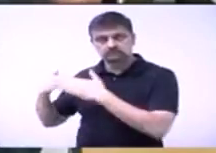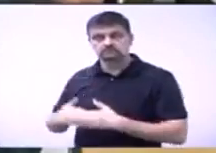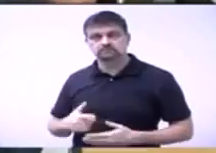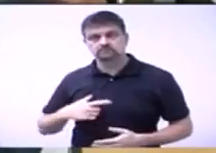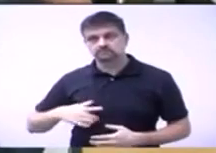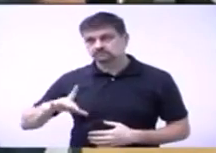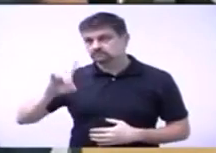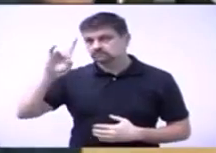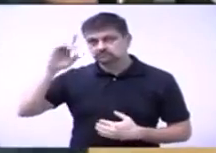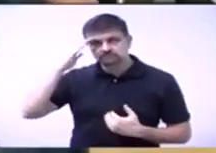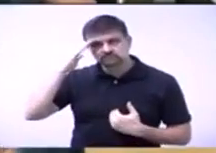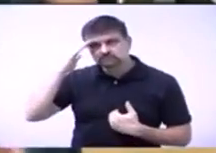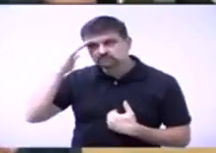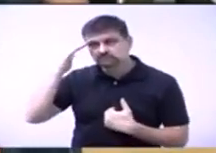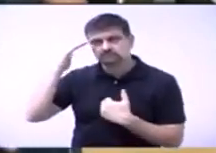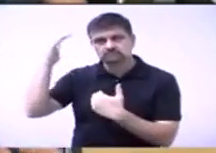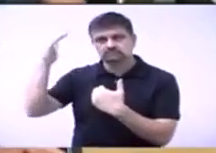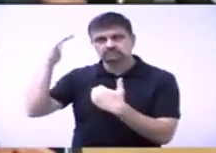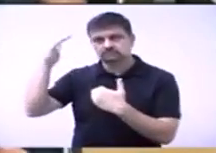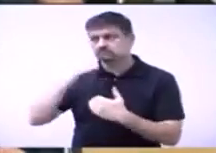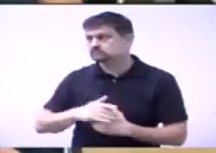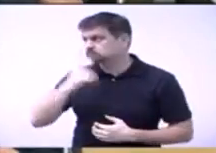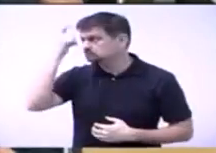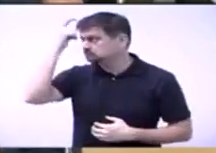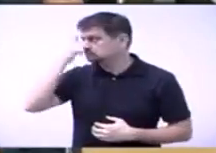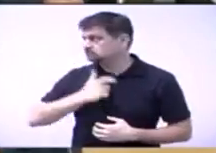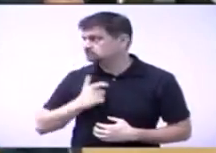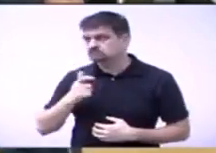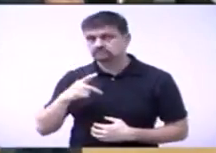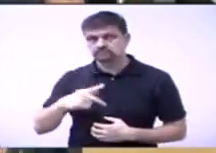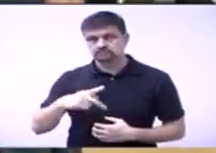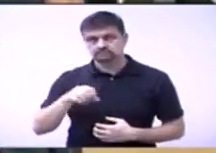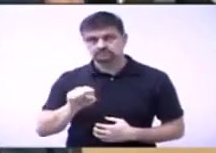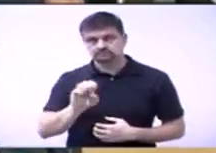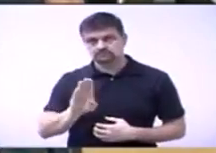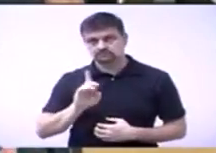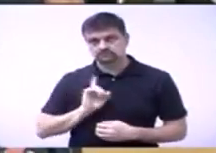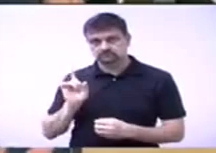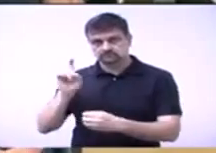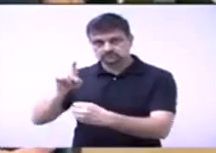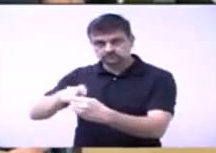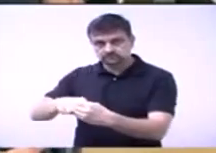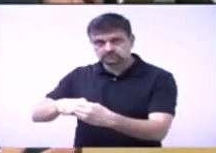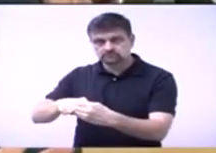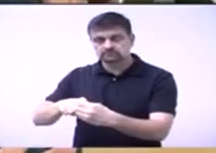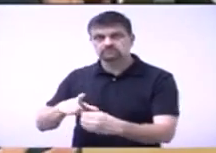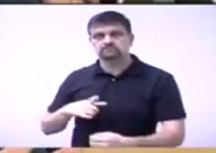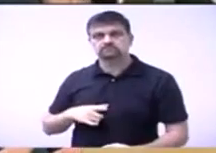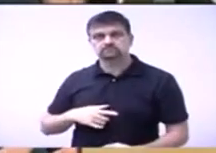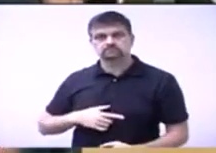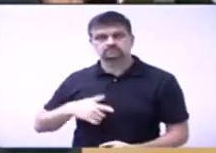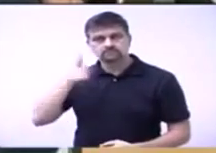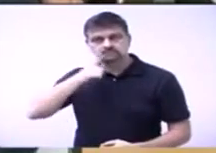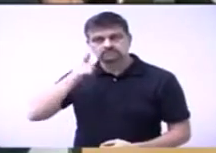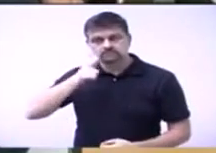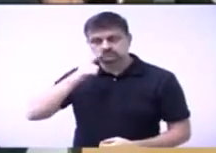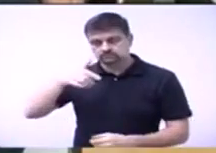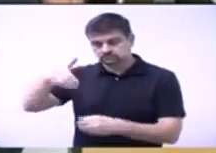a Deus, aí eu migrei para o PSB, graças a Deus consegui a